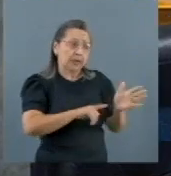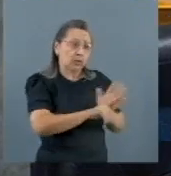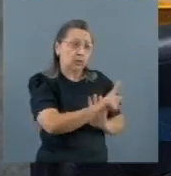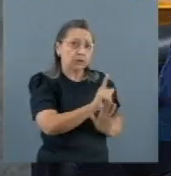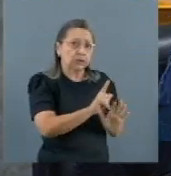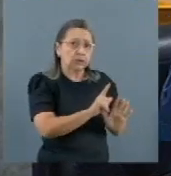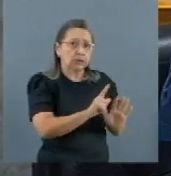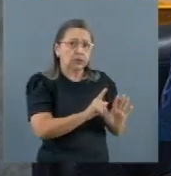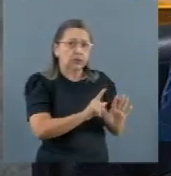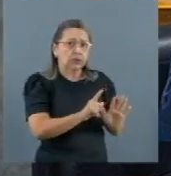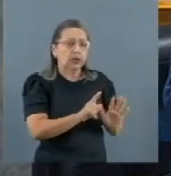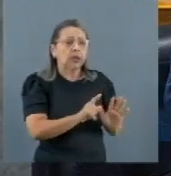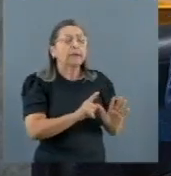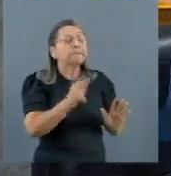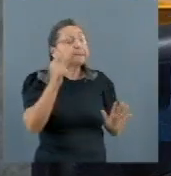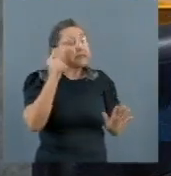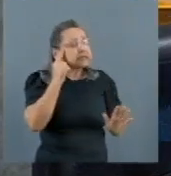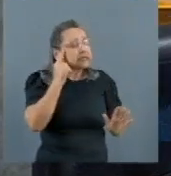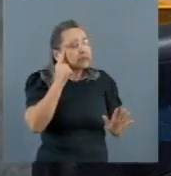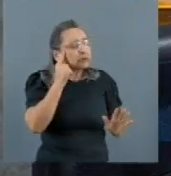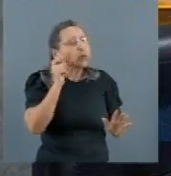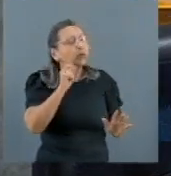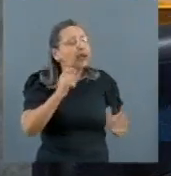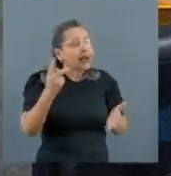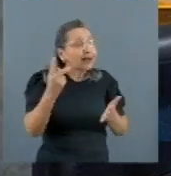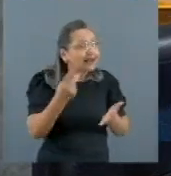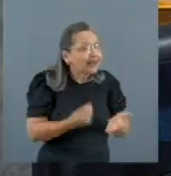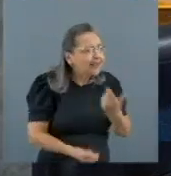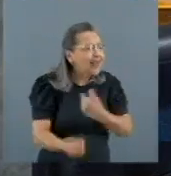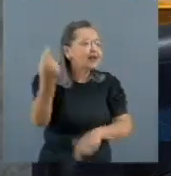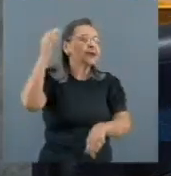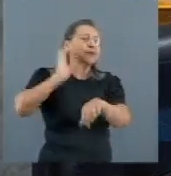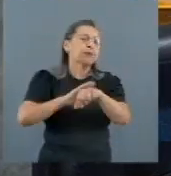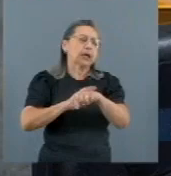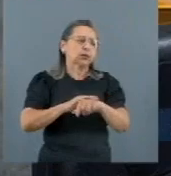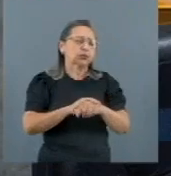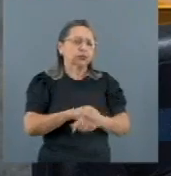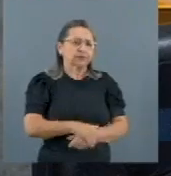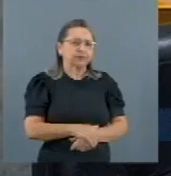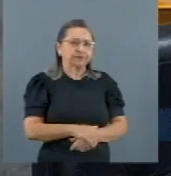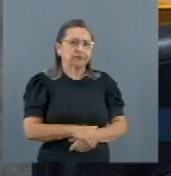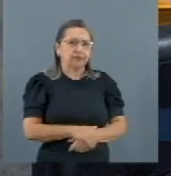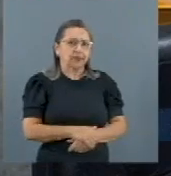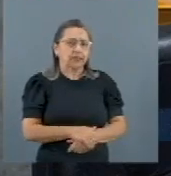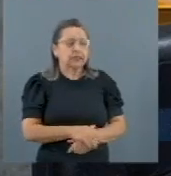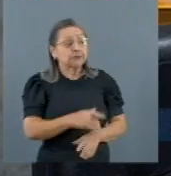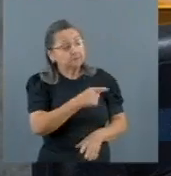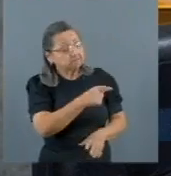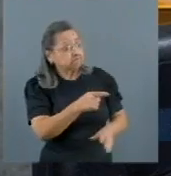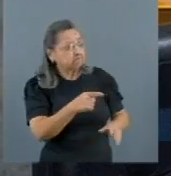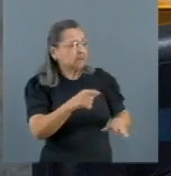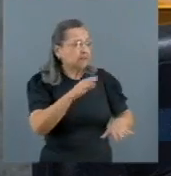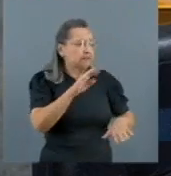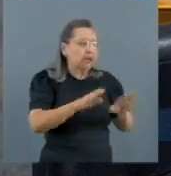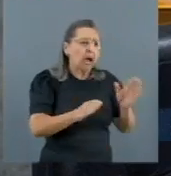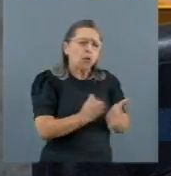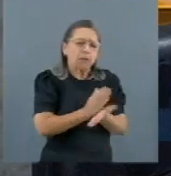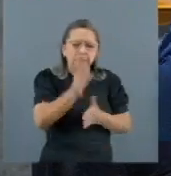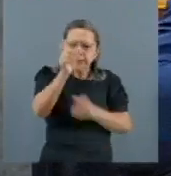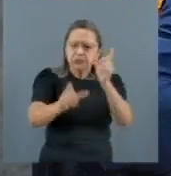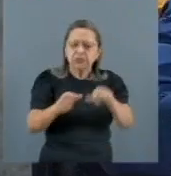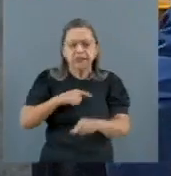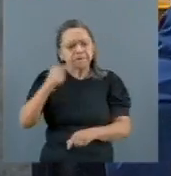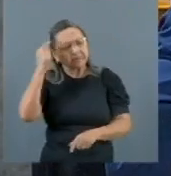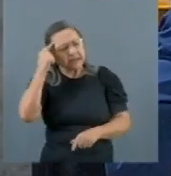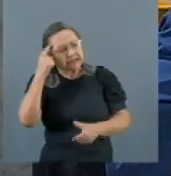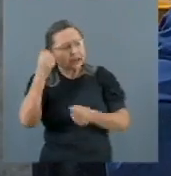do contexto daquele momento polarizado, com talvez algumas expectativas na cabeça de algumas pessoas, eu